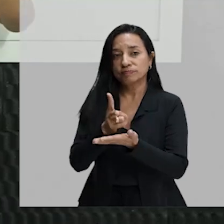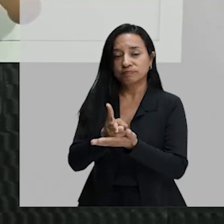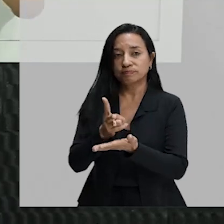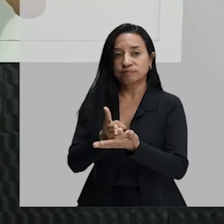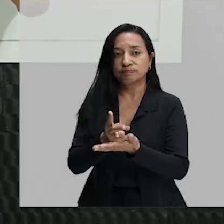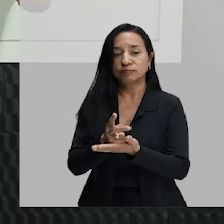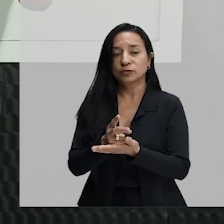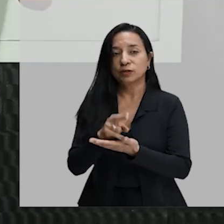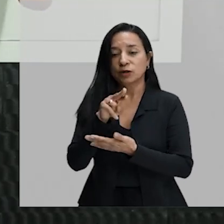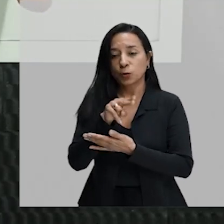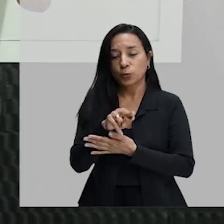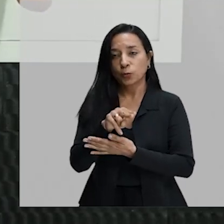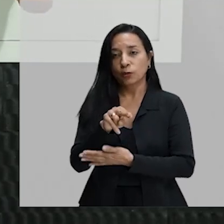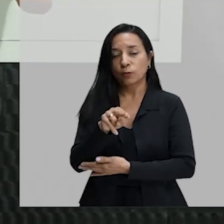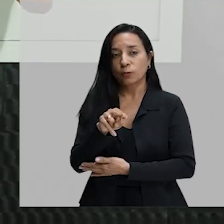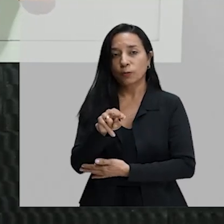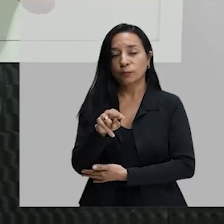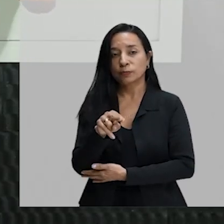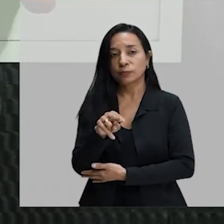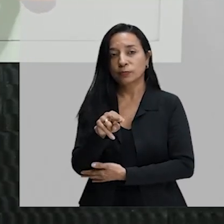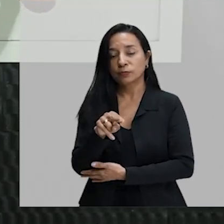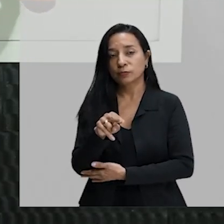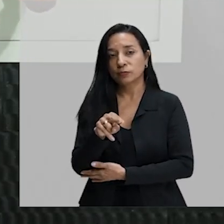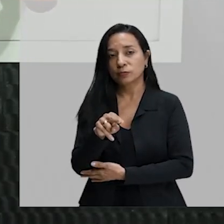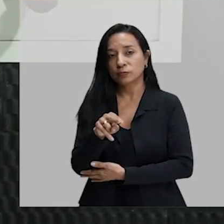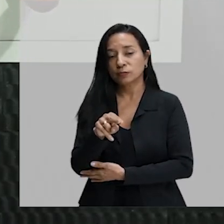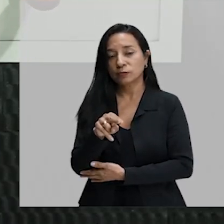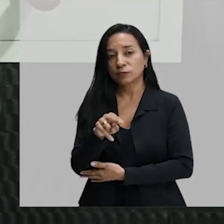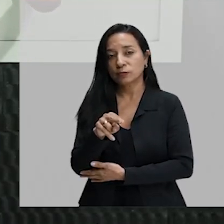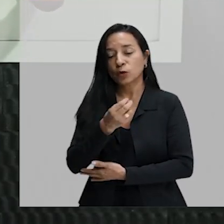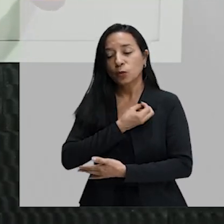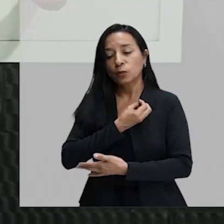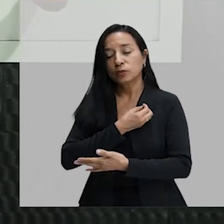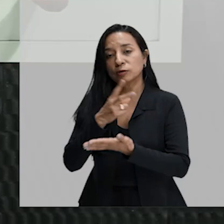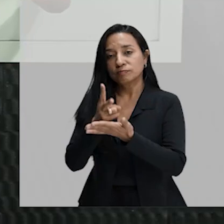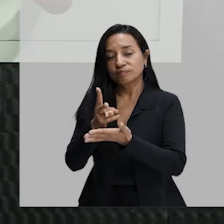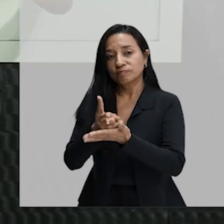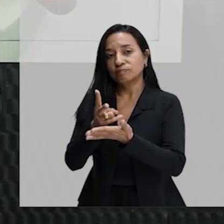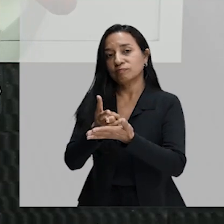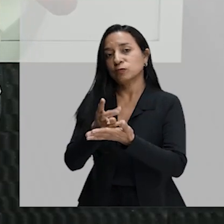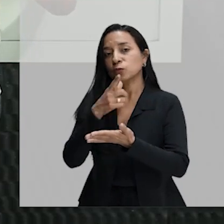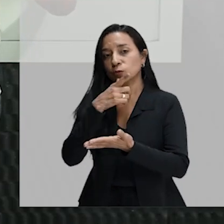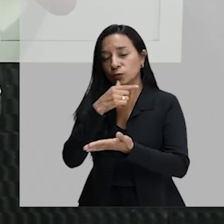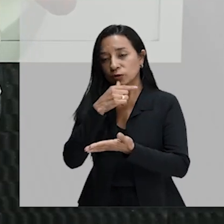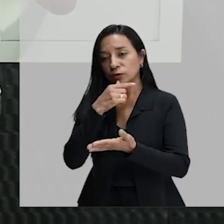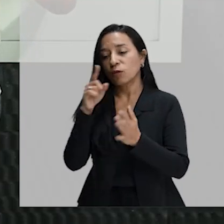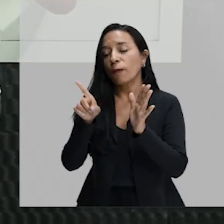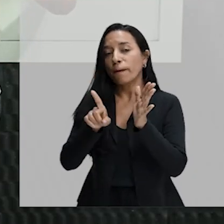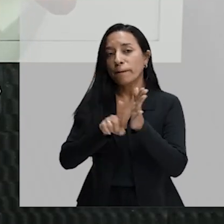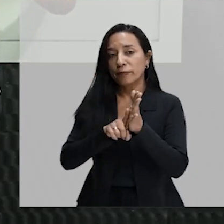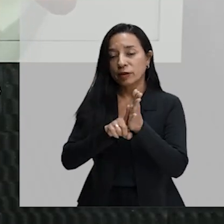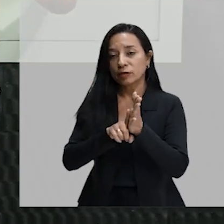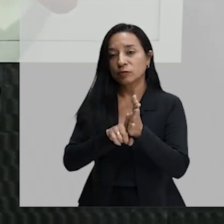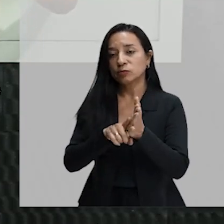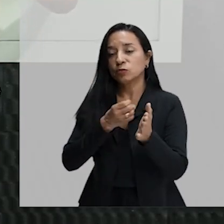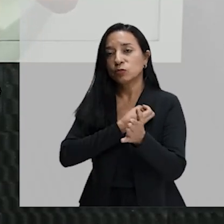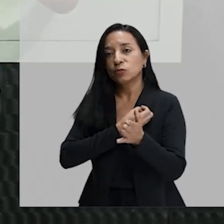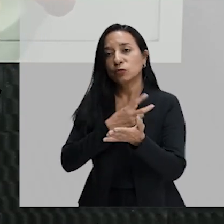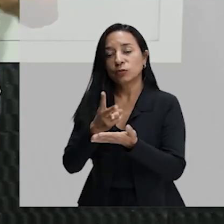é o coeficiente de dilatação do líquido menos o coeficiente de dilatação do